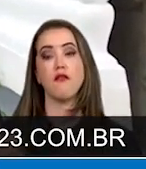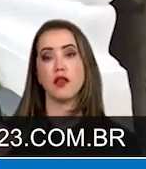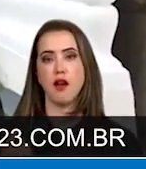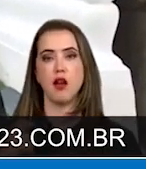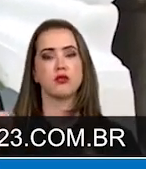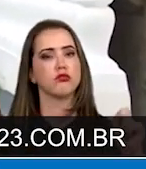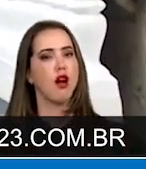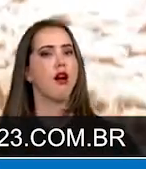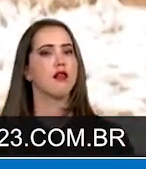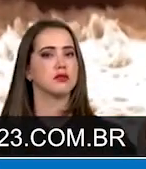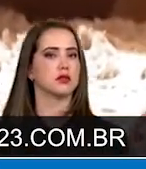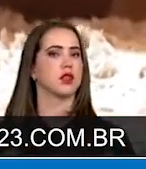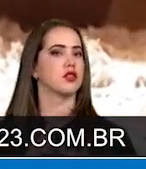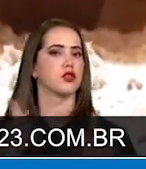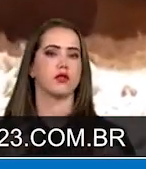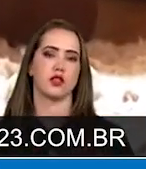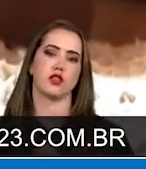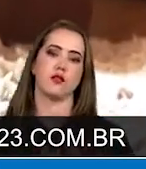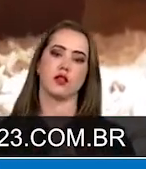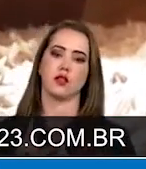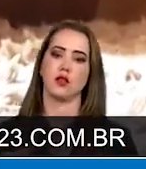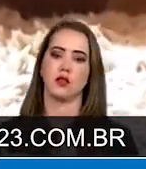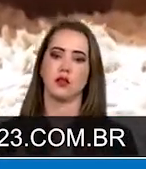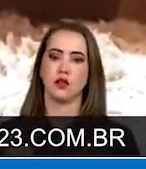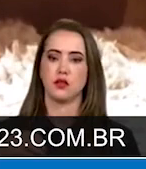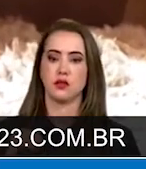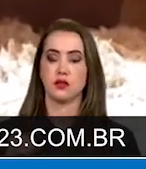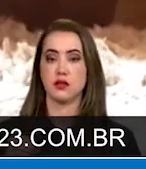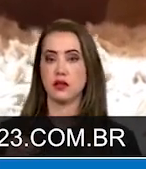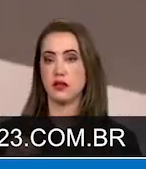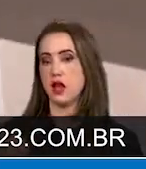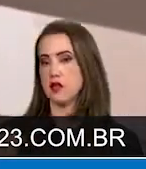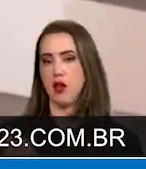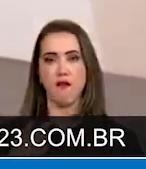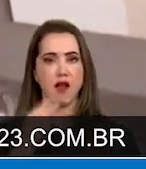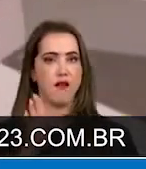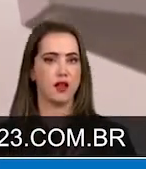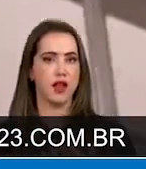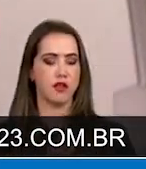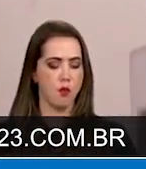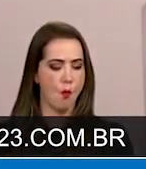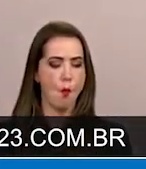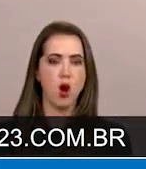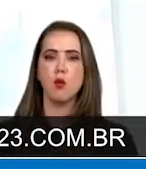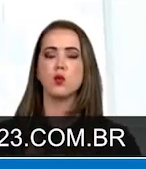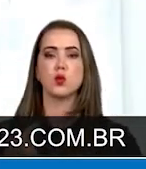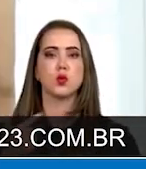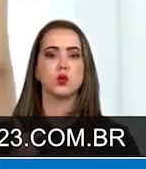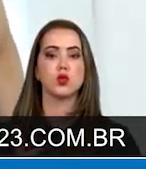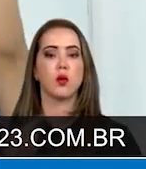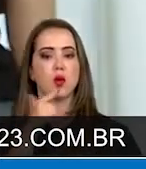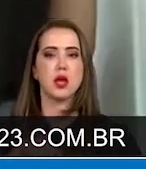corda, nem parece. Mas até os 10, ela praticamente não falava, nem tinha músculos para ficar de pé.